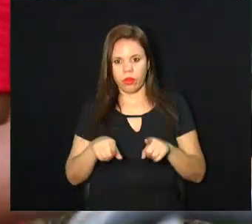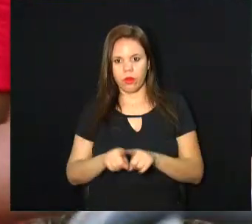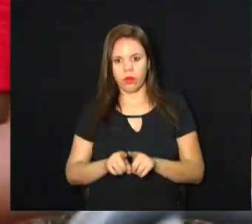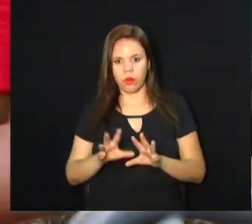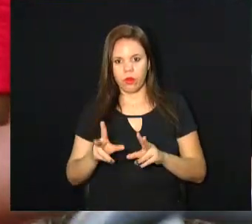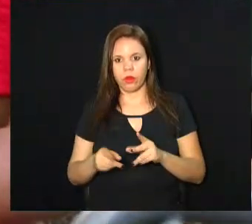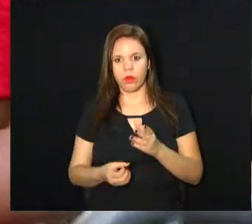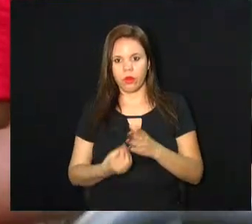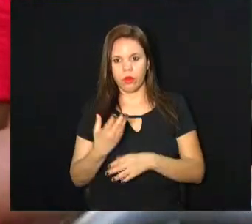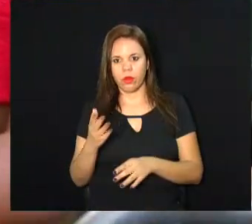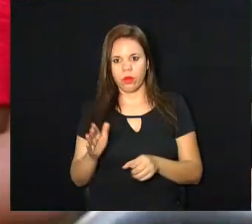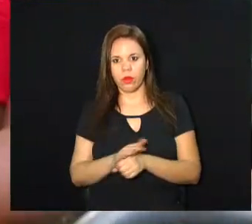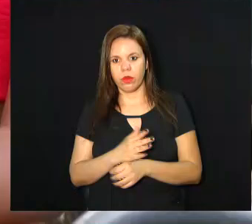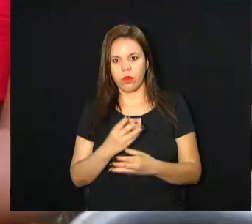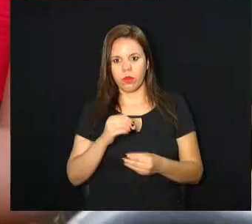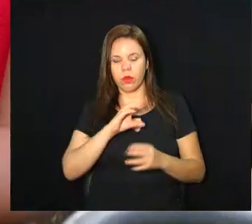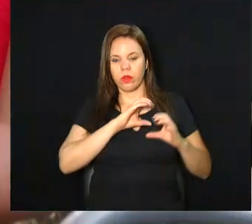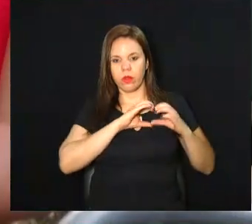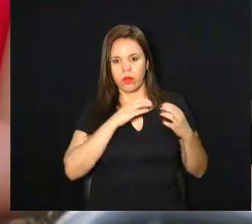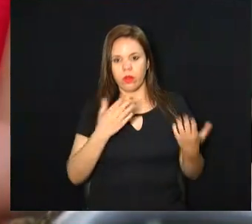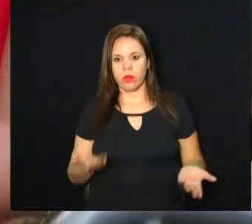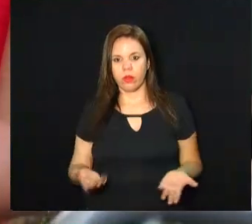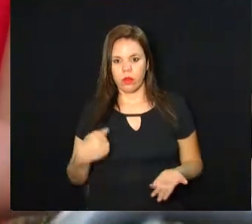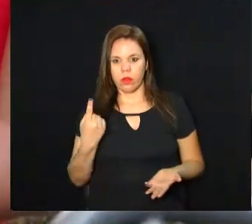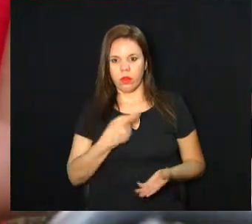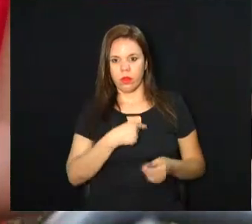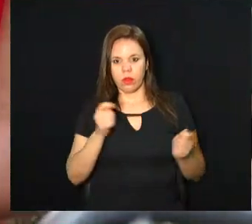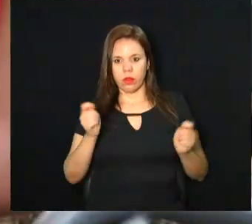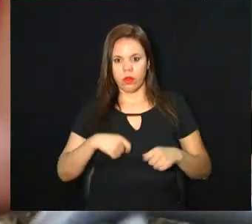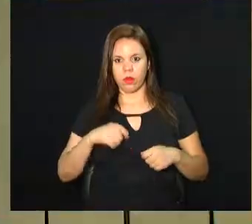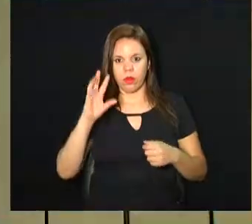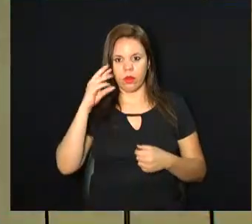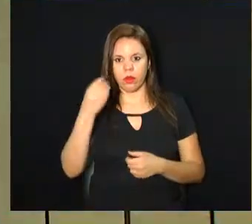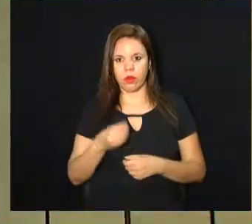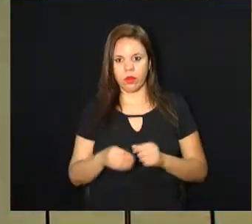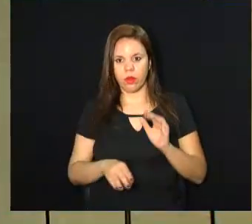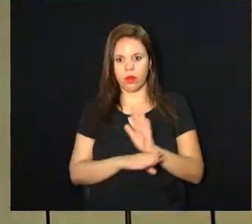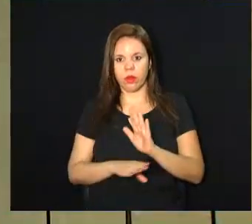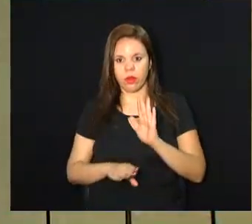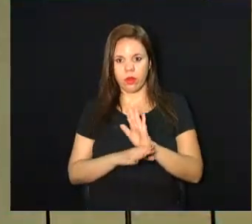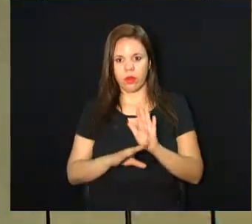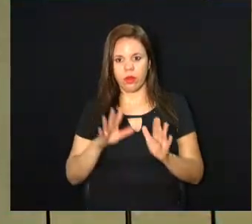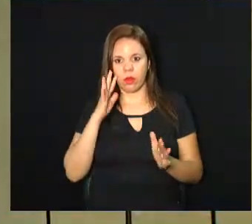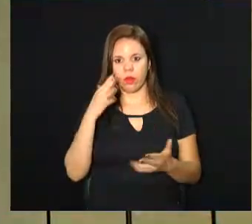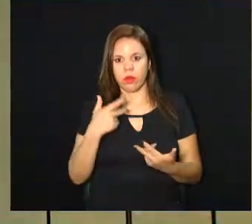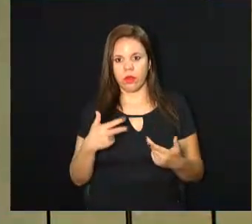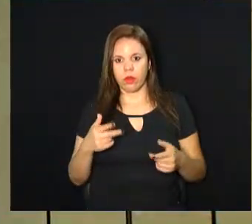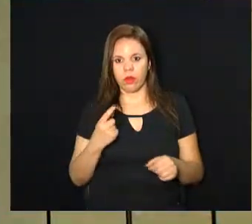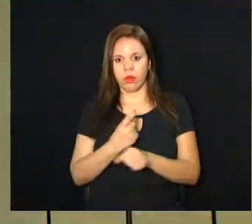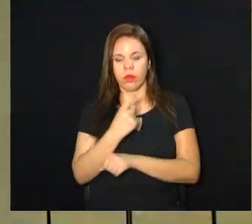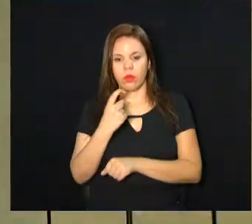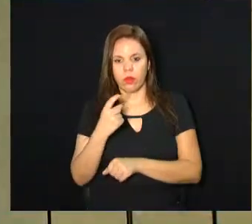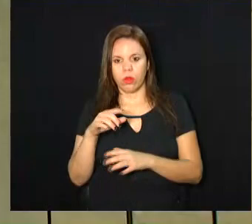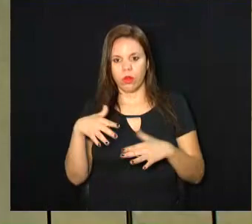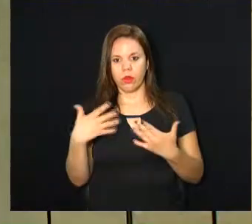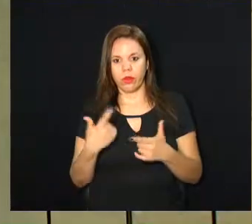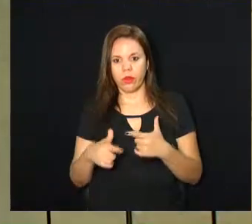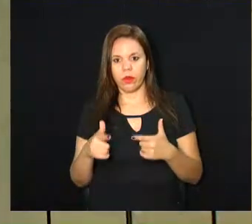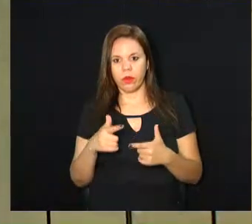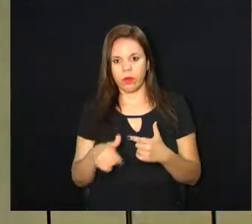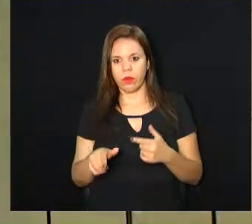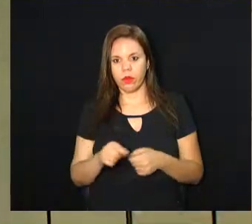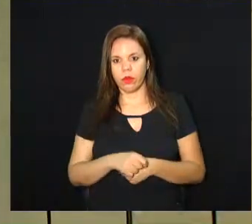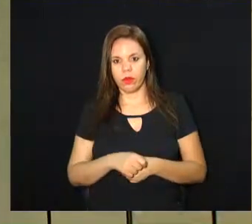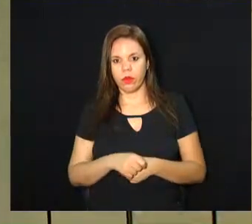tudo recheado de muito amor, para que a gente possa entender e ajudar a solucionar, descobrir qual foi o problema